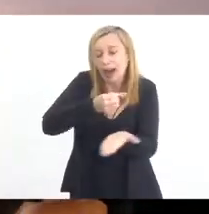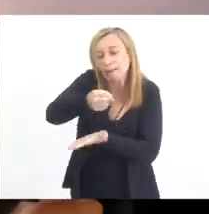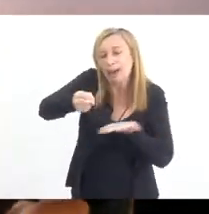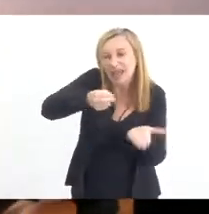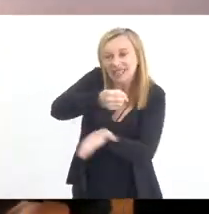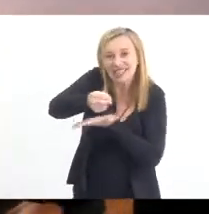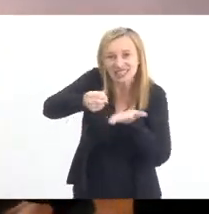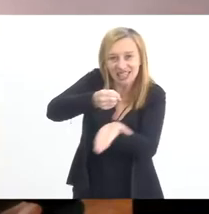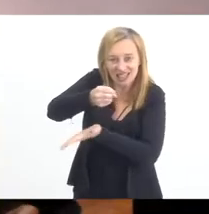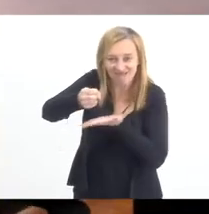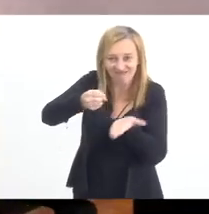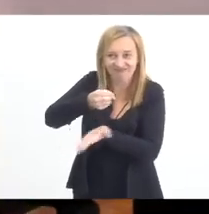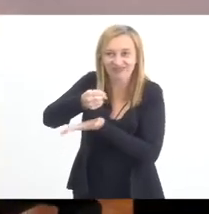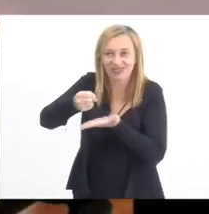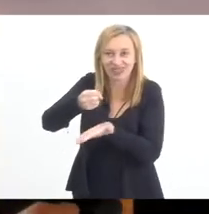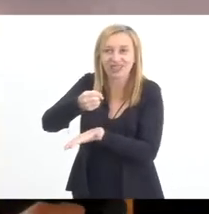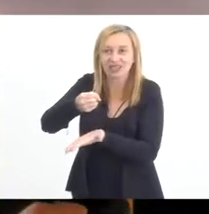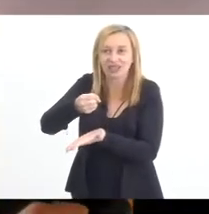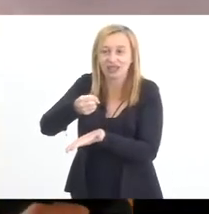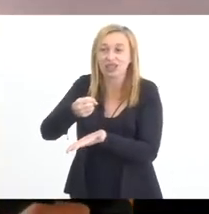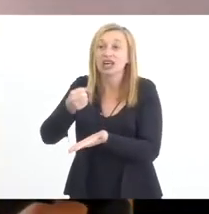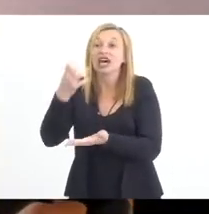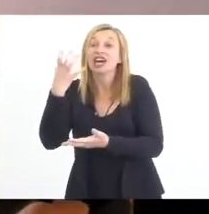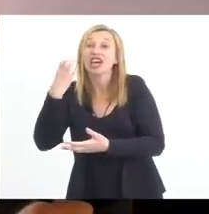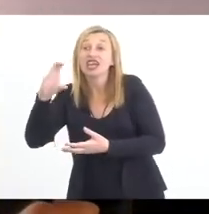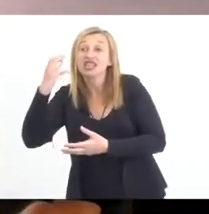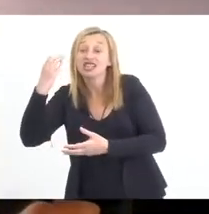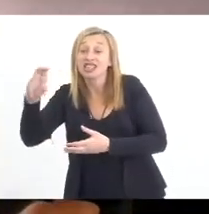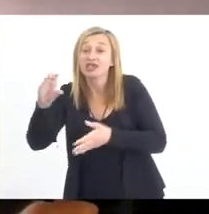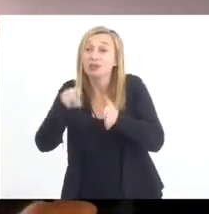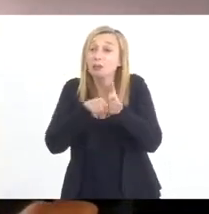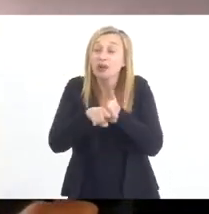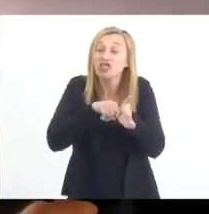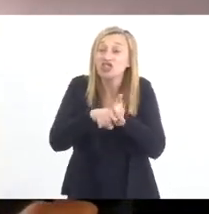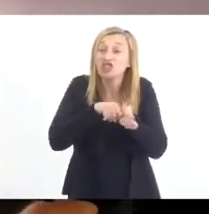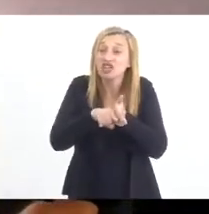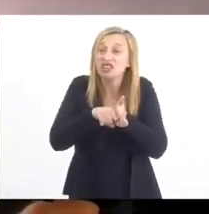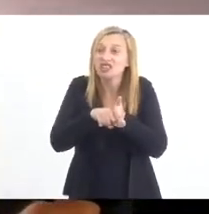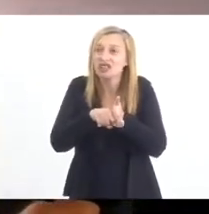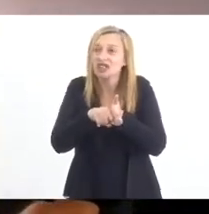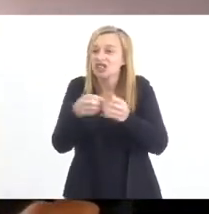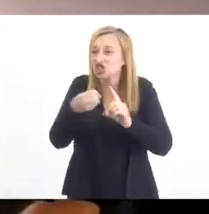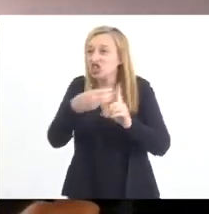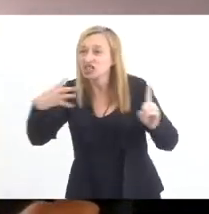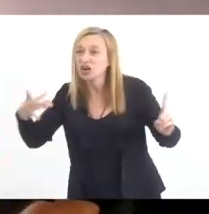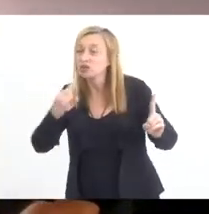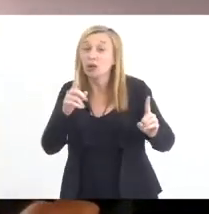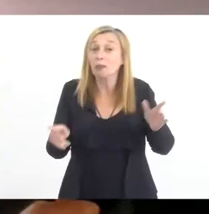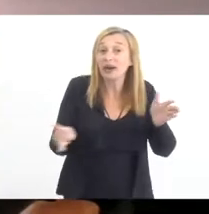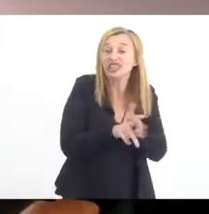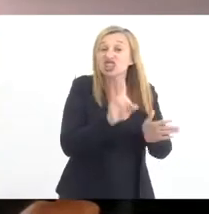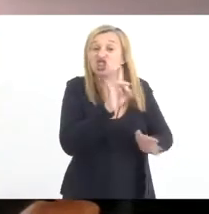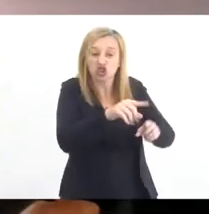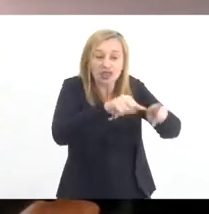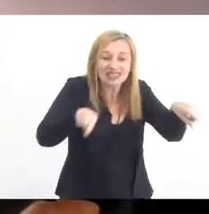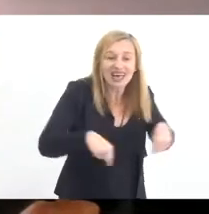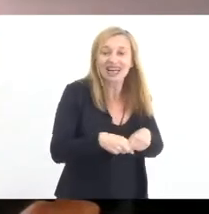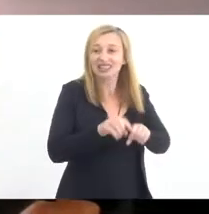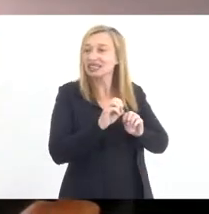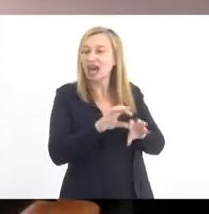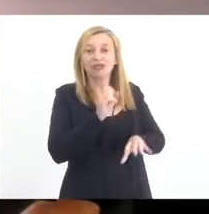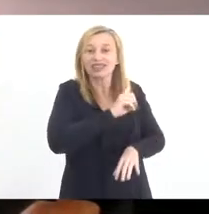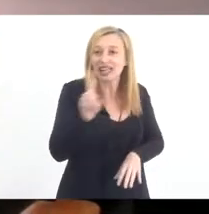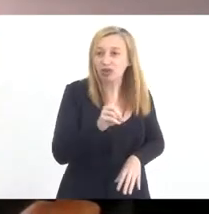né? Elas são baseadas em ensino, pesquisa e extensão. Não é só sala de aula. Tem ensino, pesquisa e